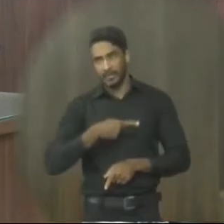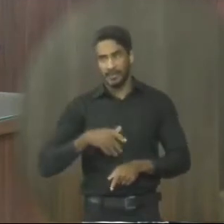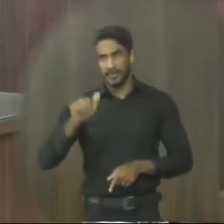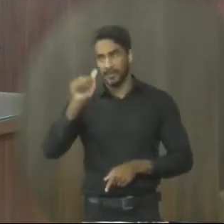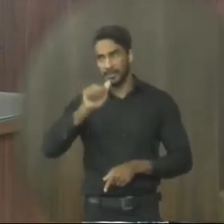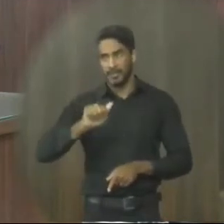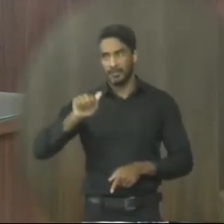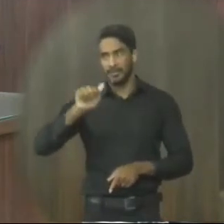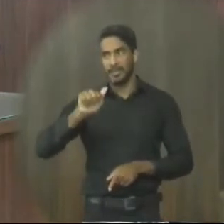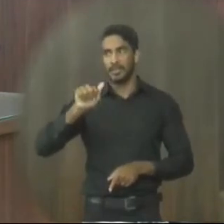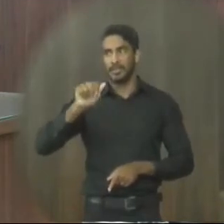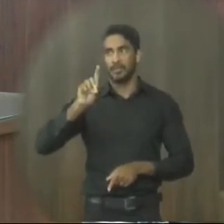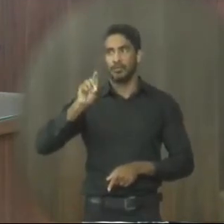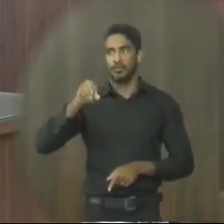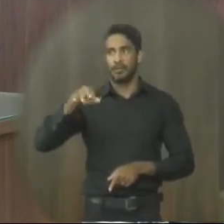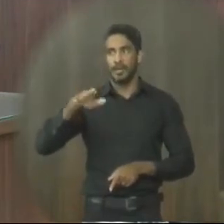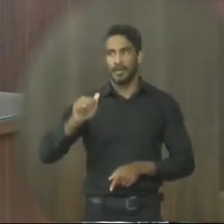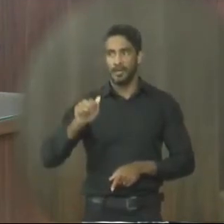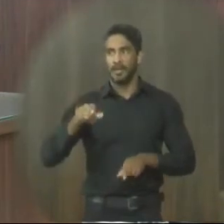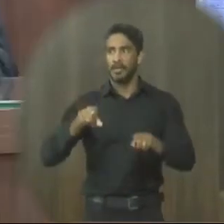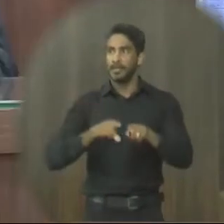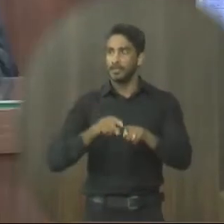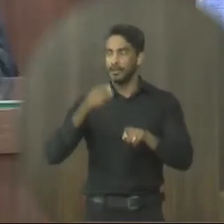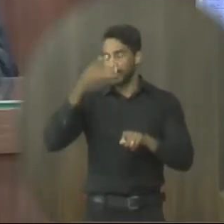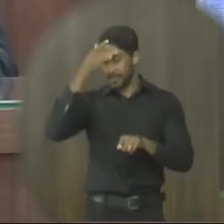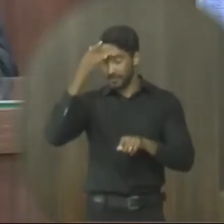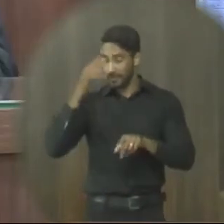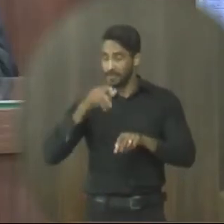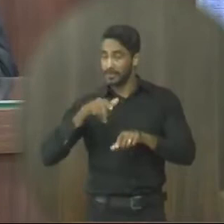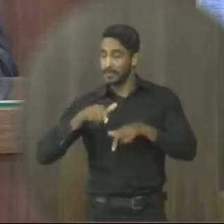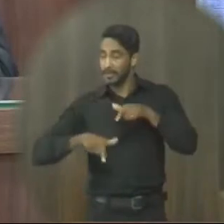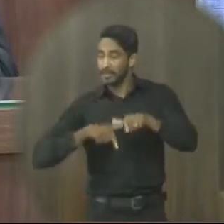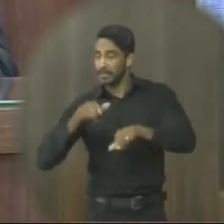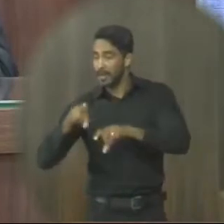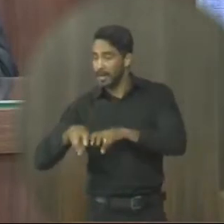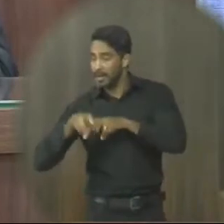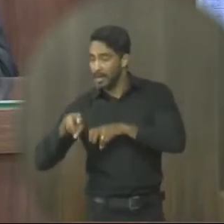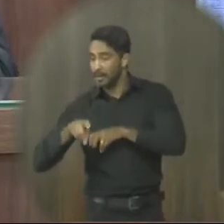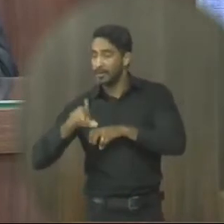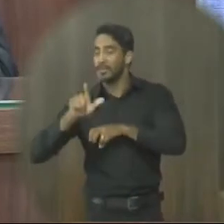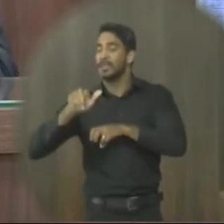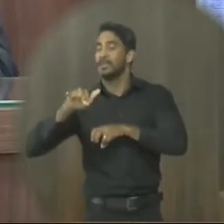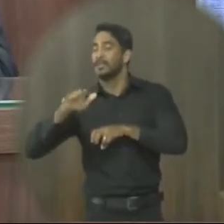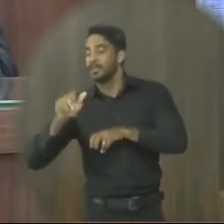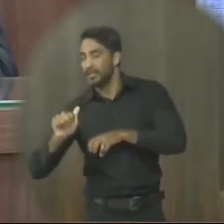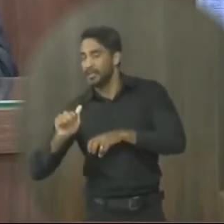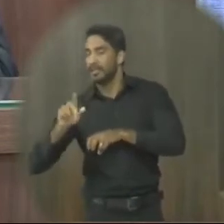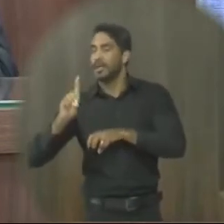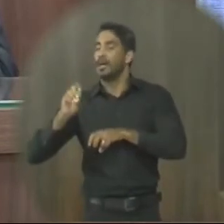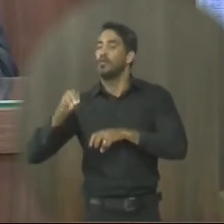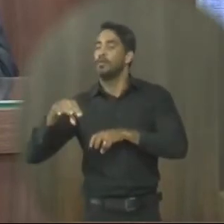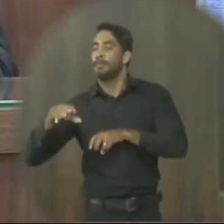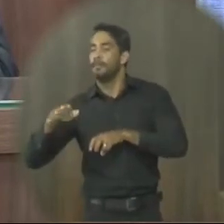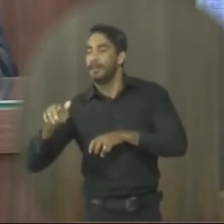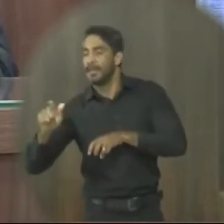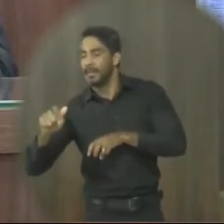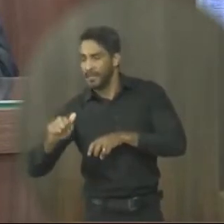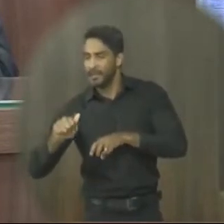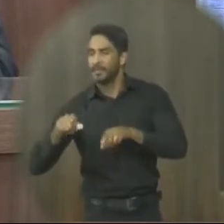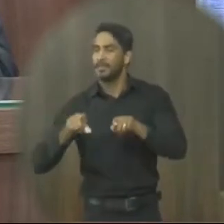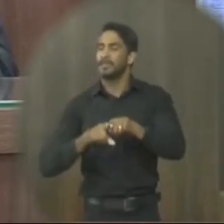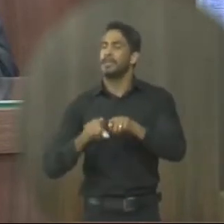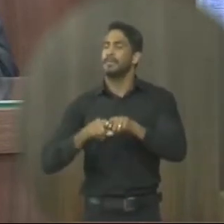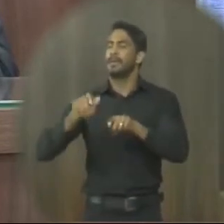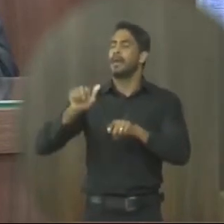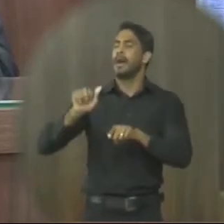José, e as produtoras rurais, Maria das Dores, Lídia, Cecília, Domingas, E, senhor